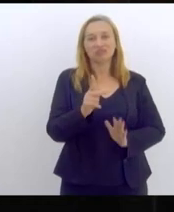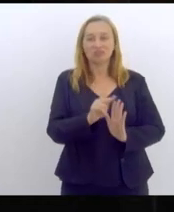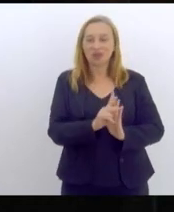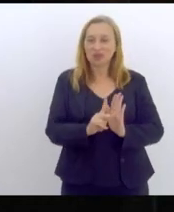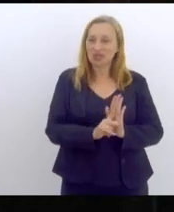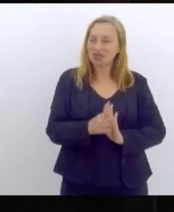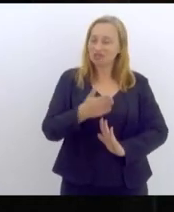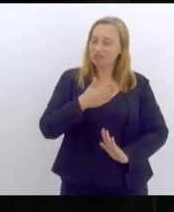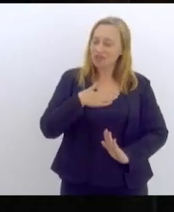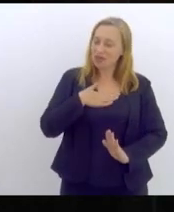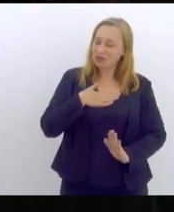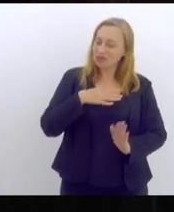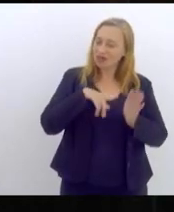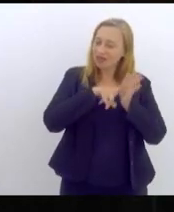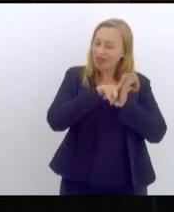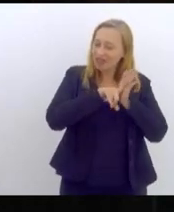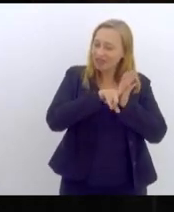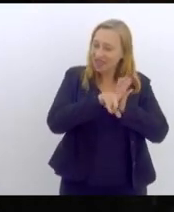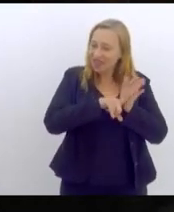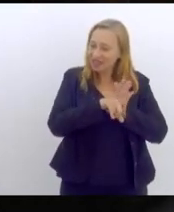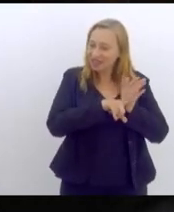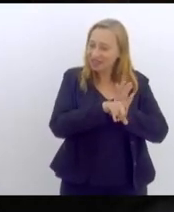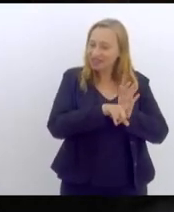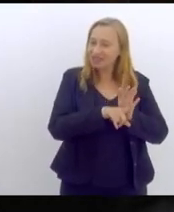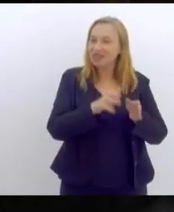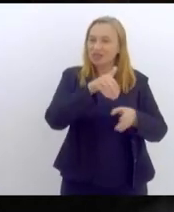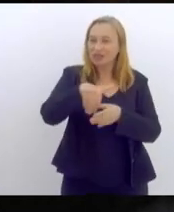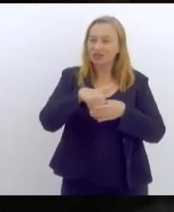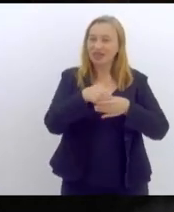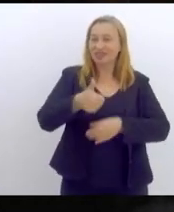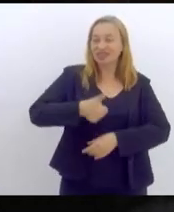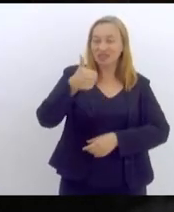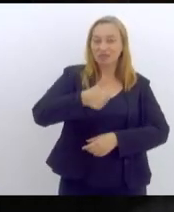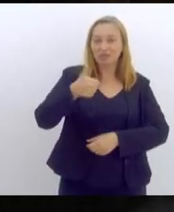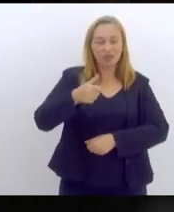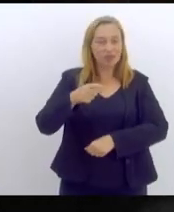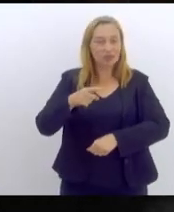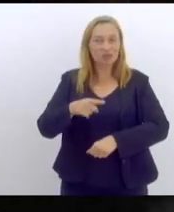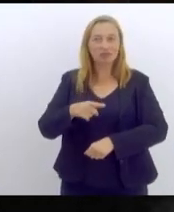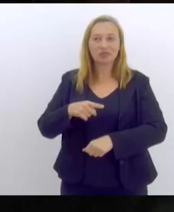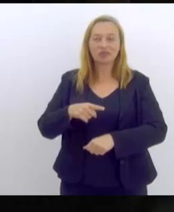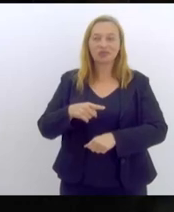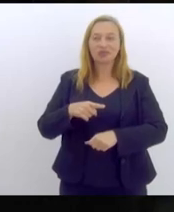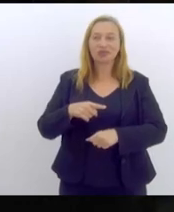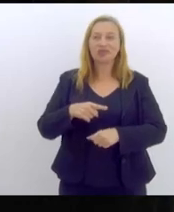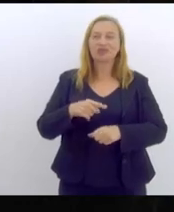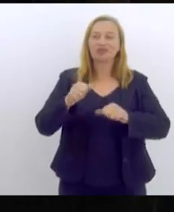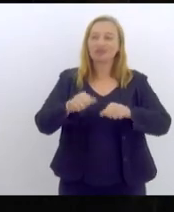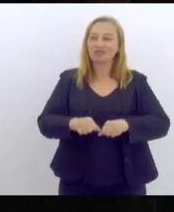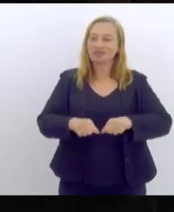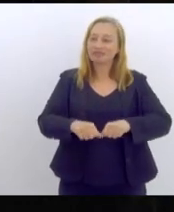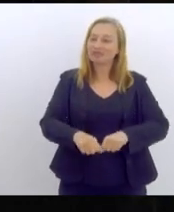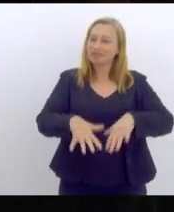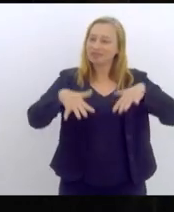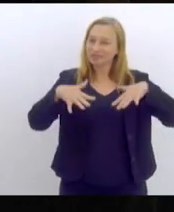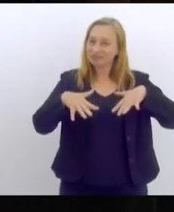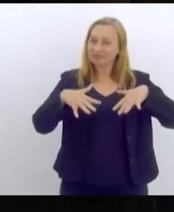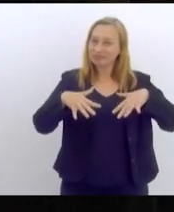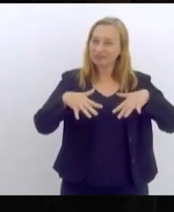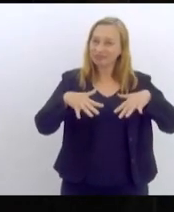sendo analisado, sendo votado nessa primeira sessão legislativa. Quero